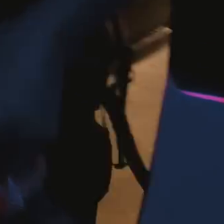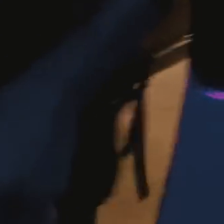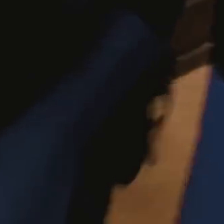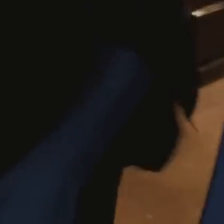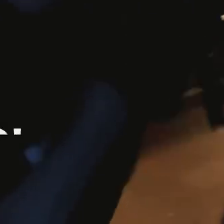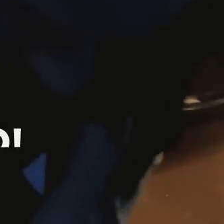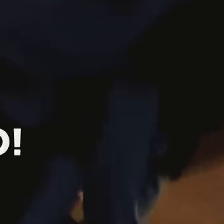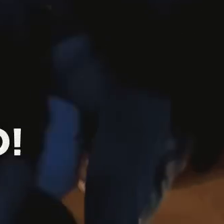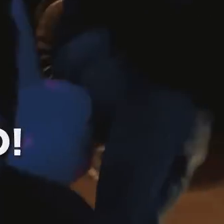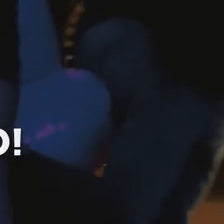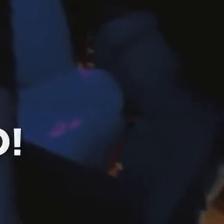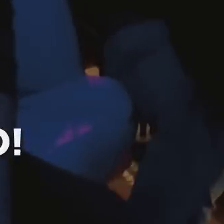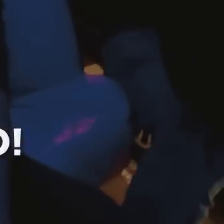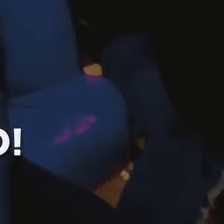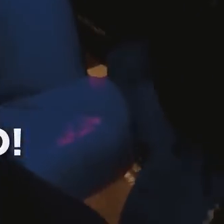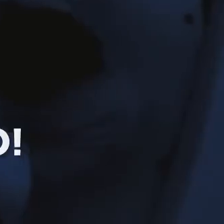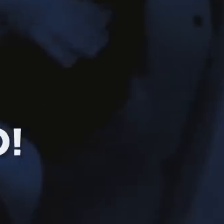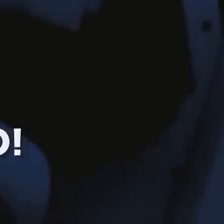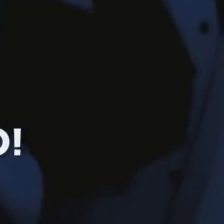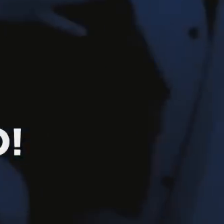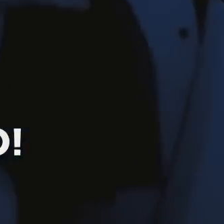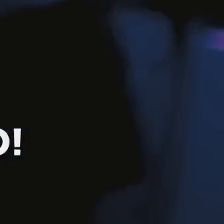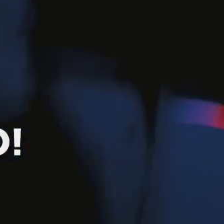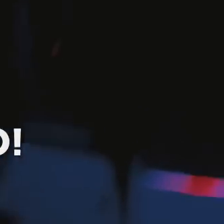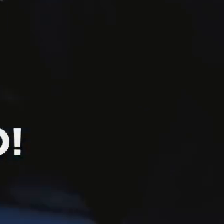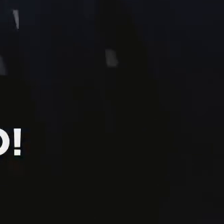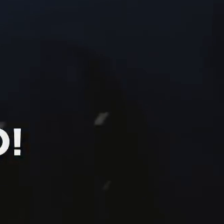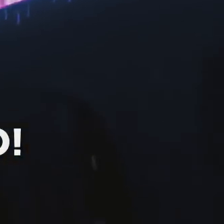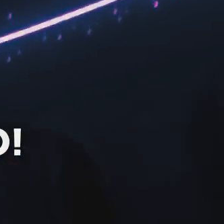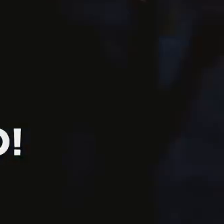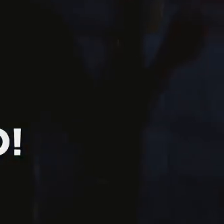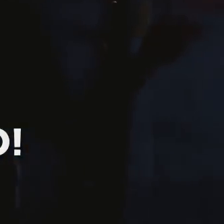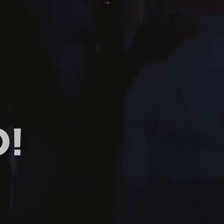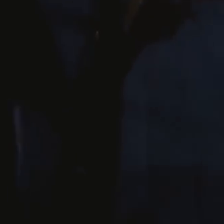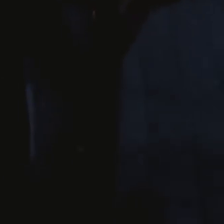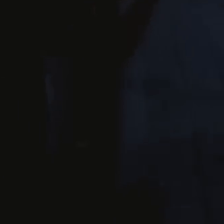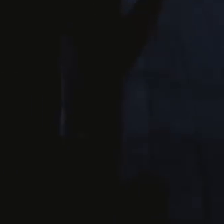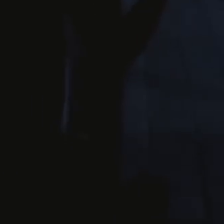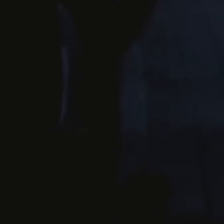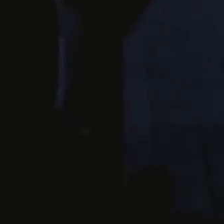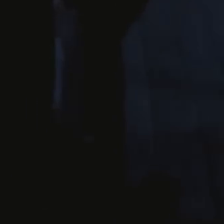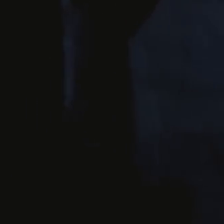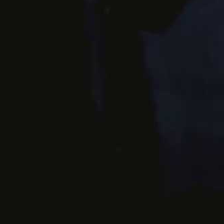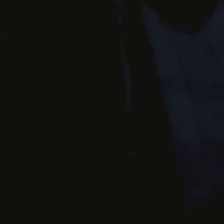Duvido que o Rodrigo já ficou numa limousine chique dessa. Não, ao céu estrela. Uau!